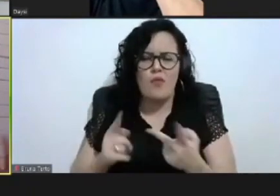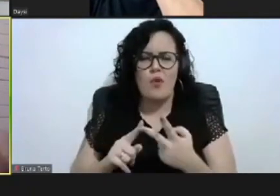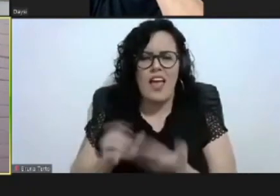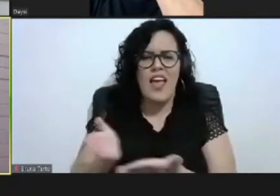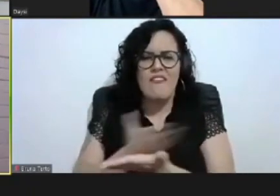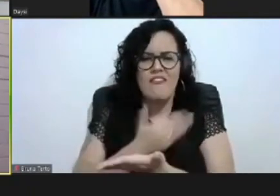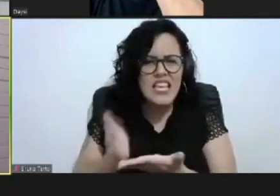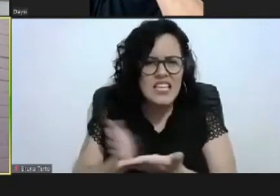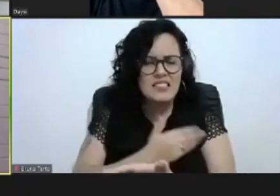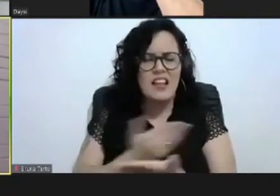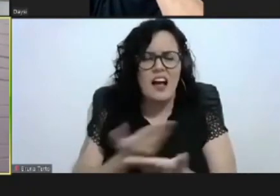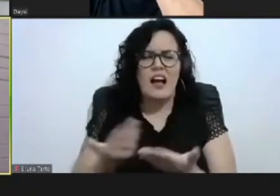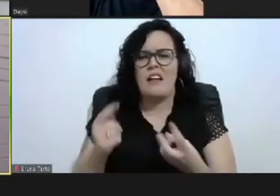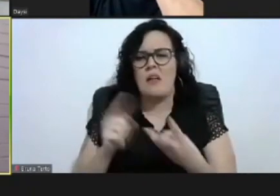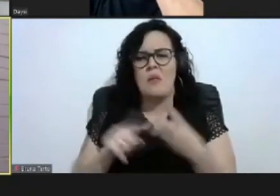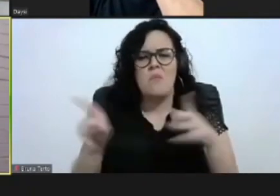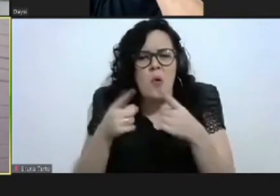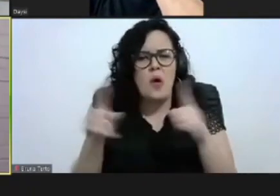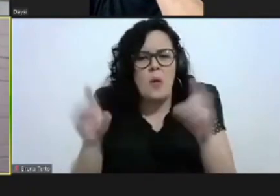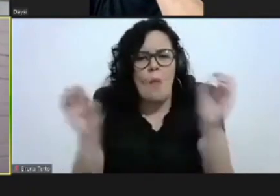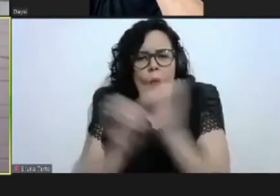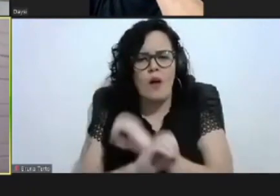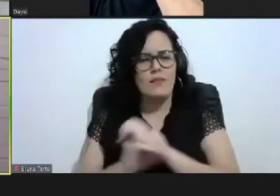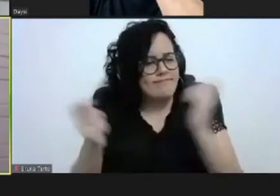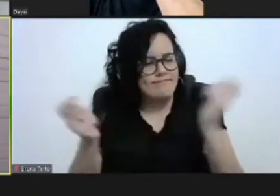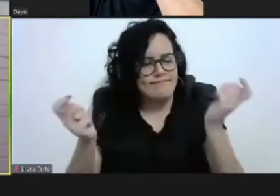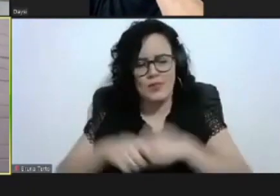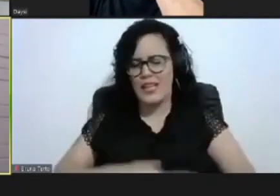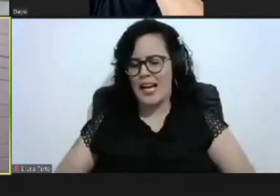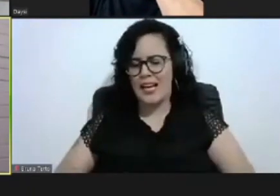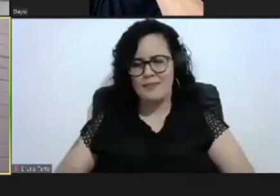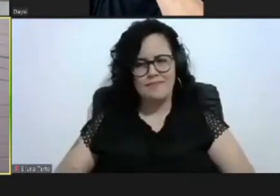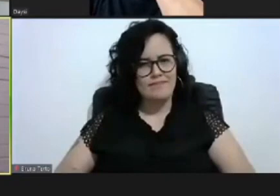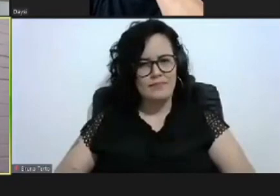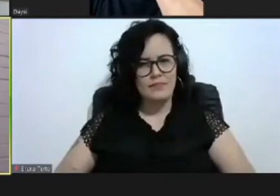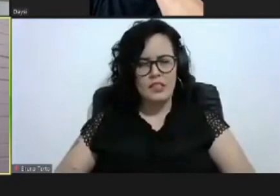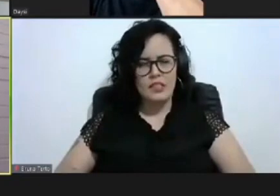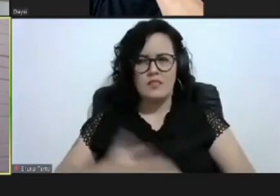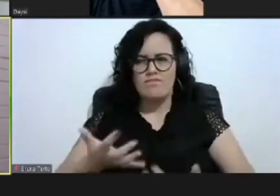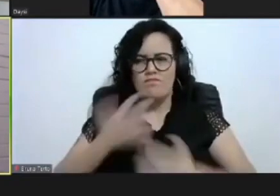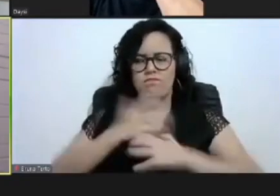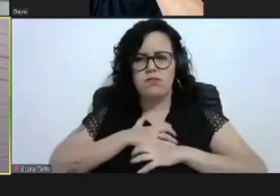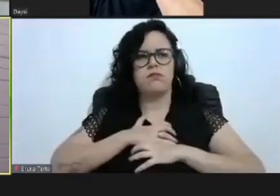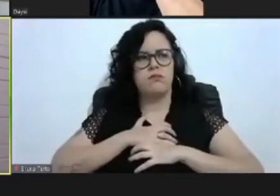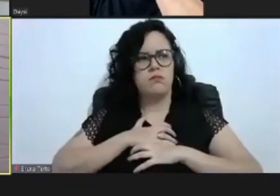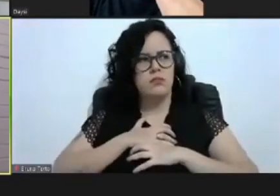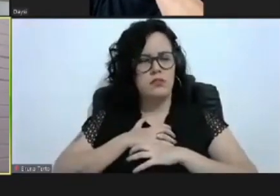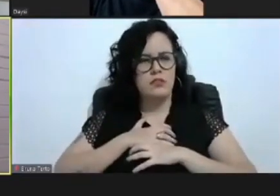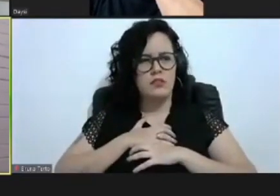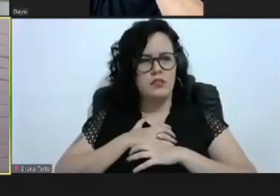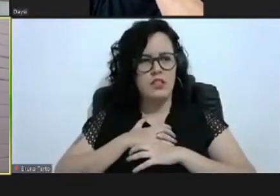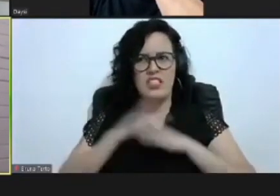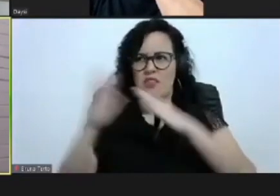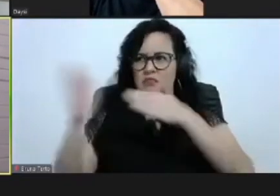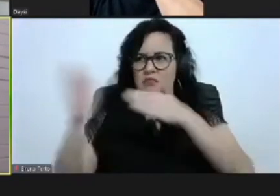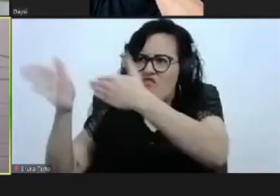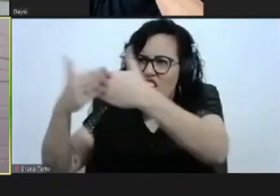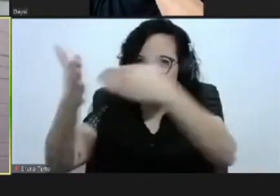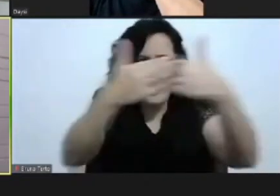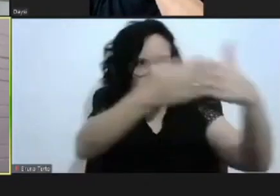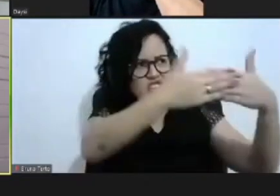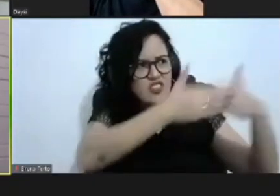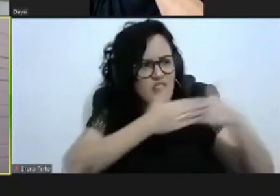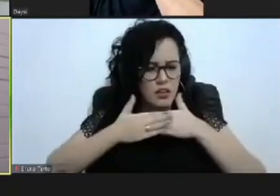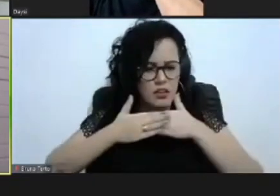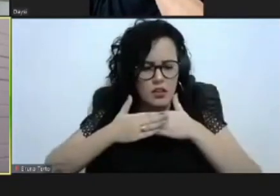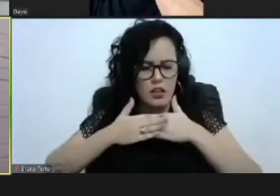né, sem música. Então, isso a gente descobriu, deu um peso diferente na nossa vida e foi, de certa forma, também